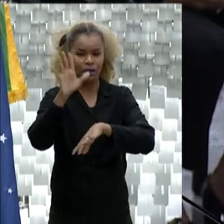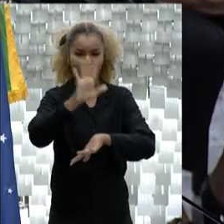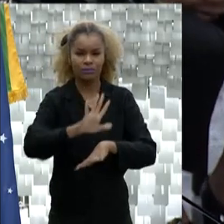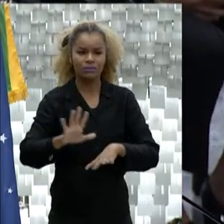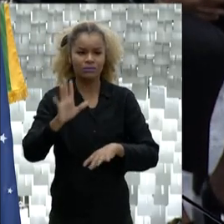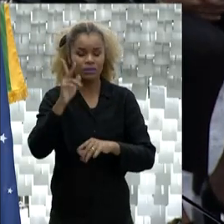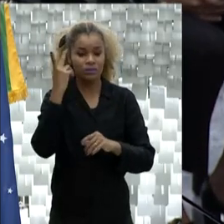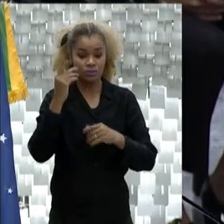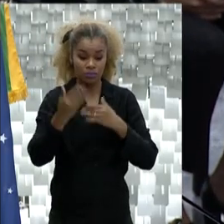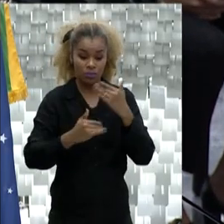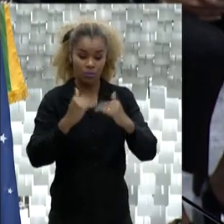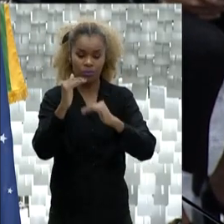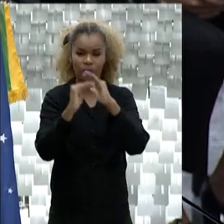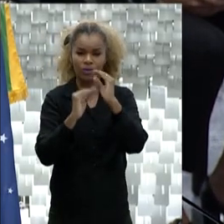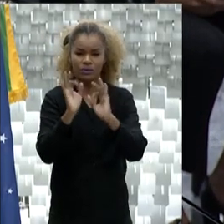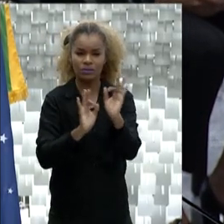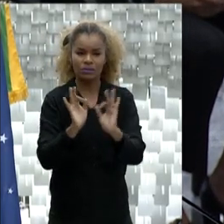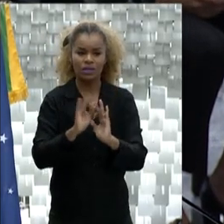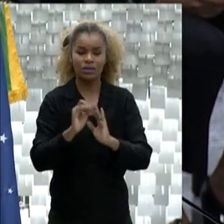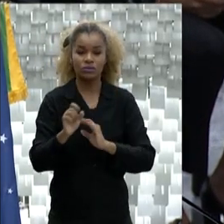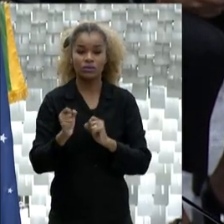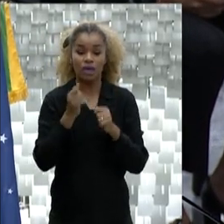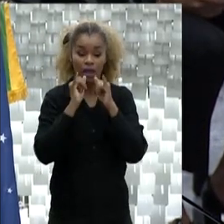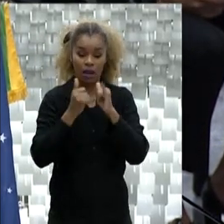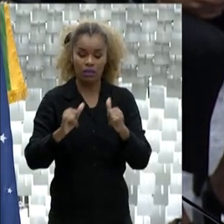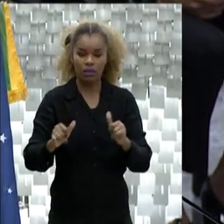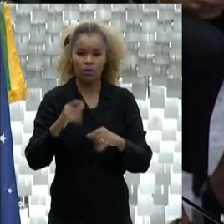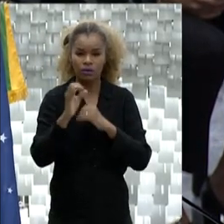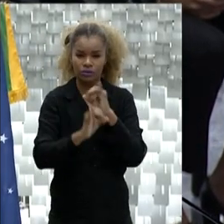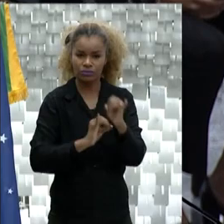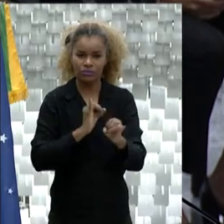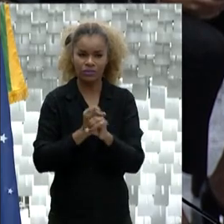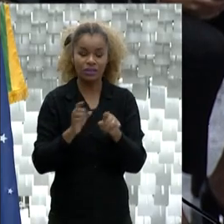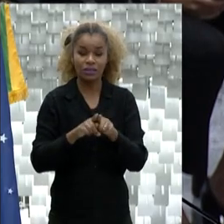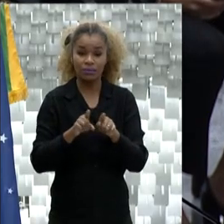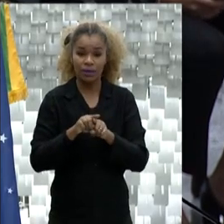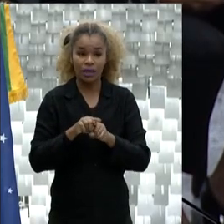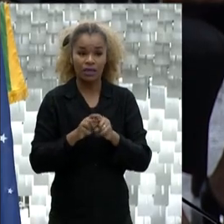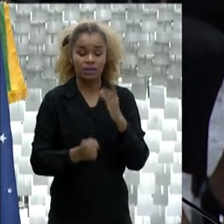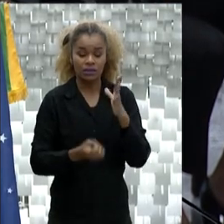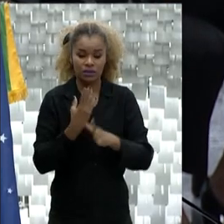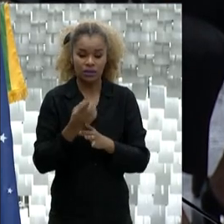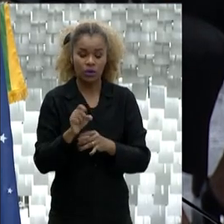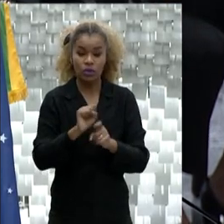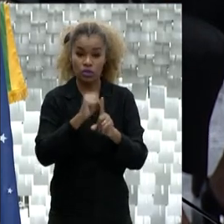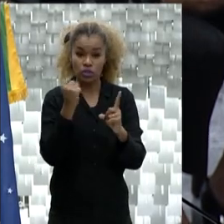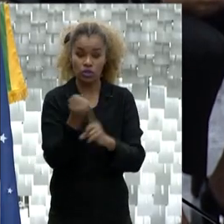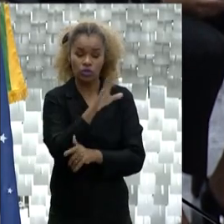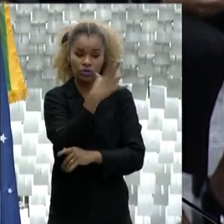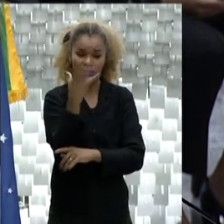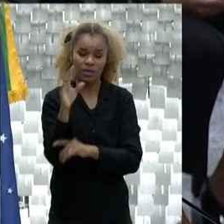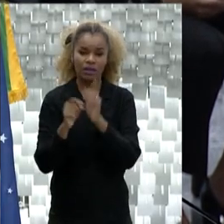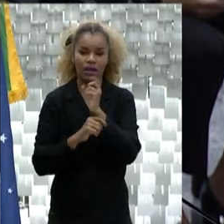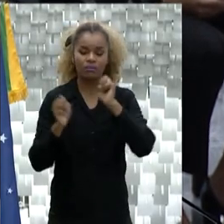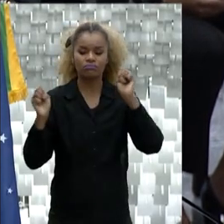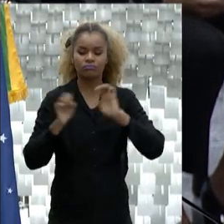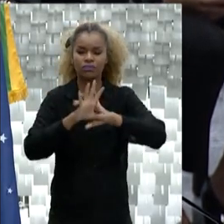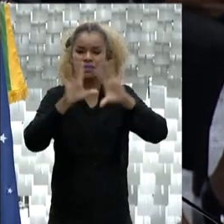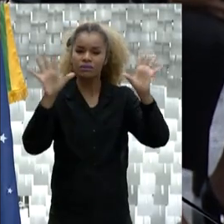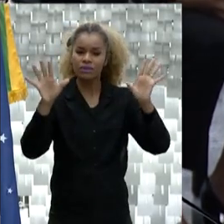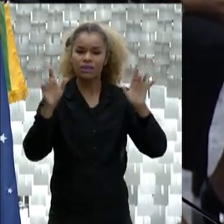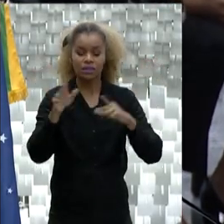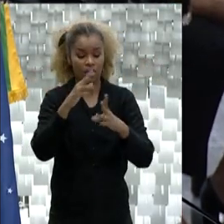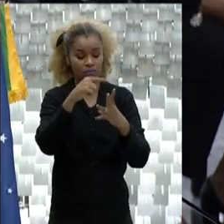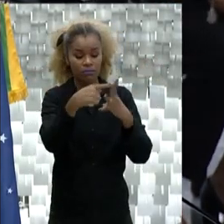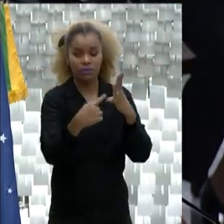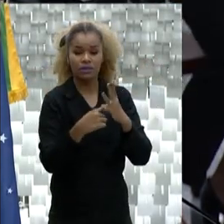processo eletrônico. Gestão socioambiental e transparência, requisito que lhes dão o status